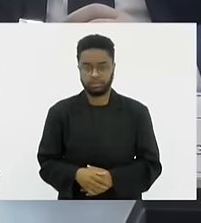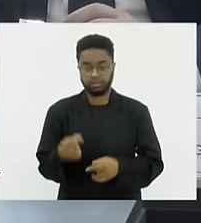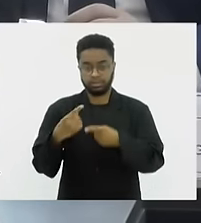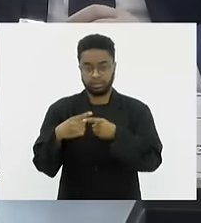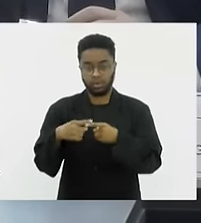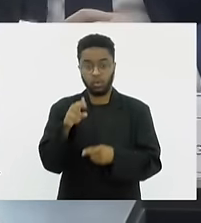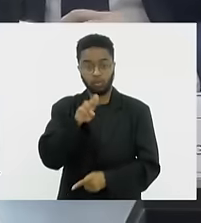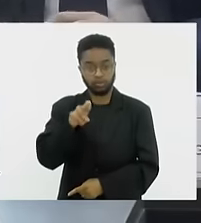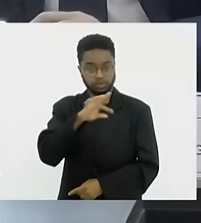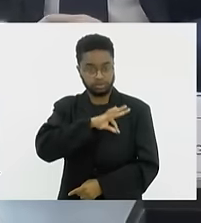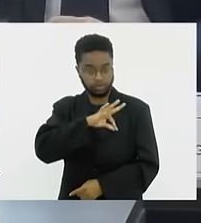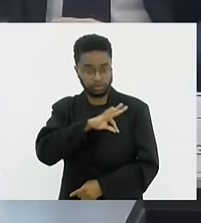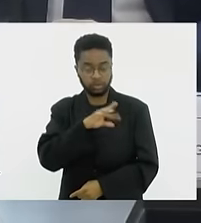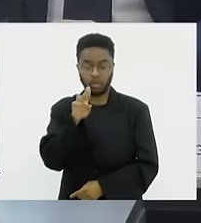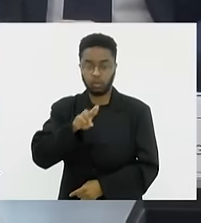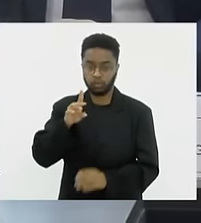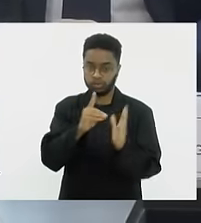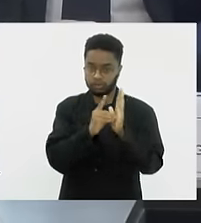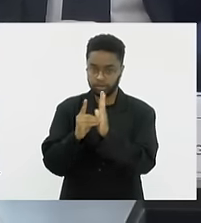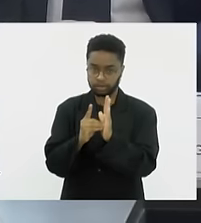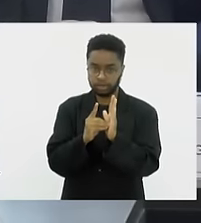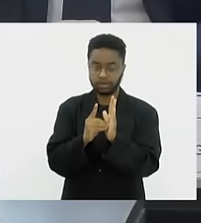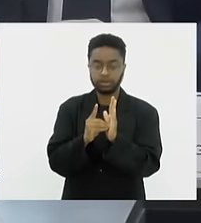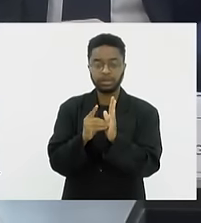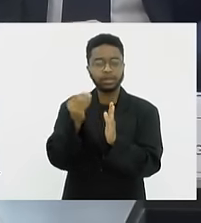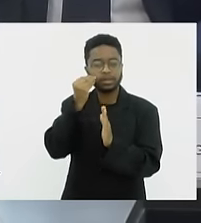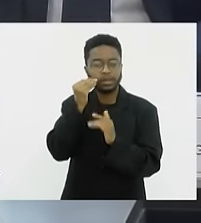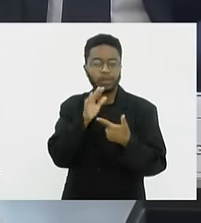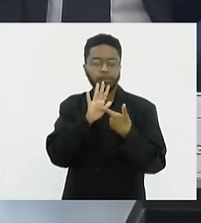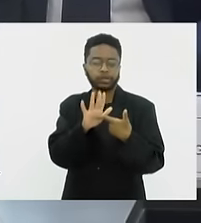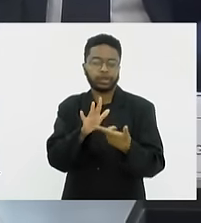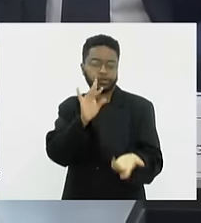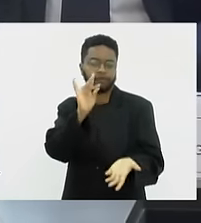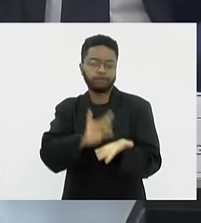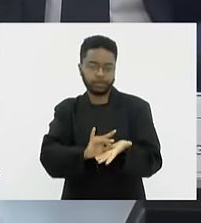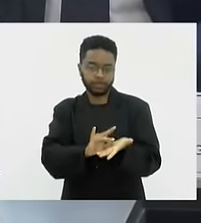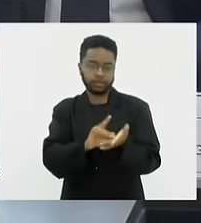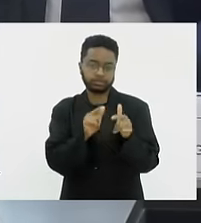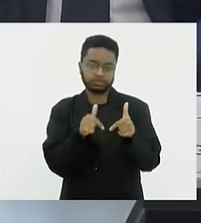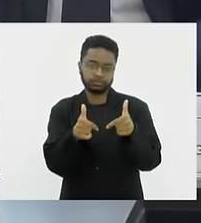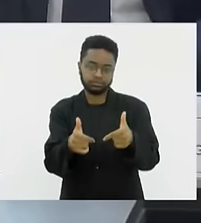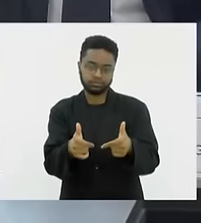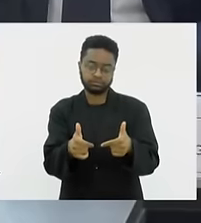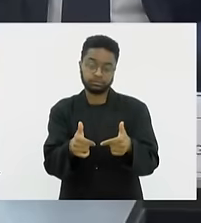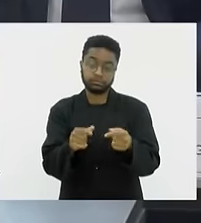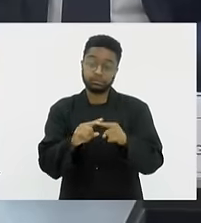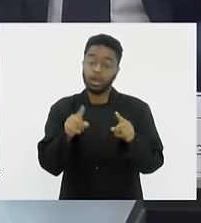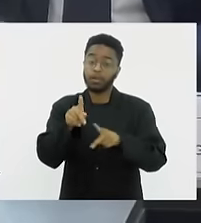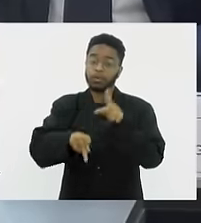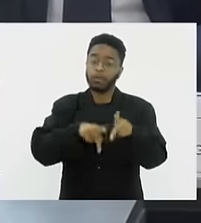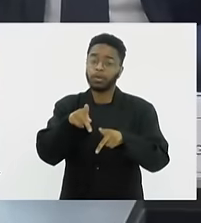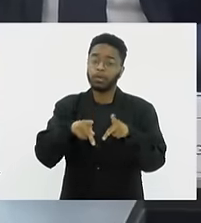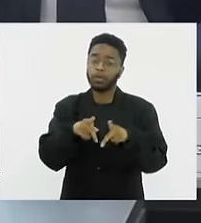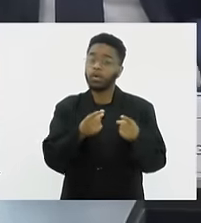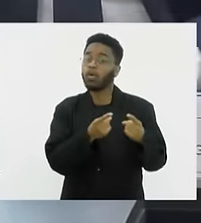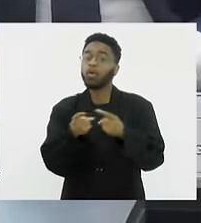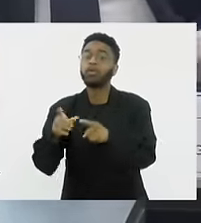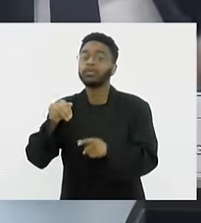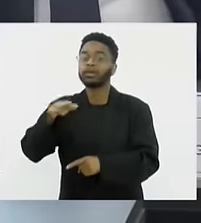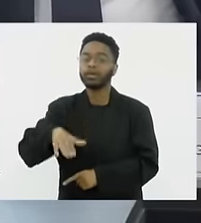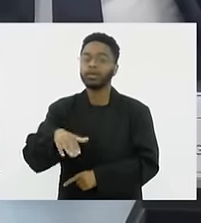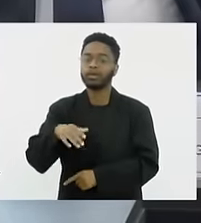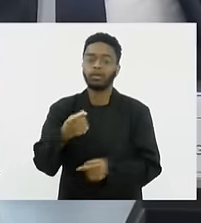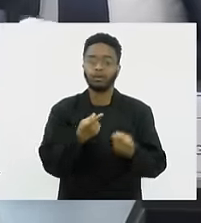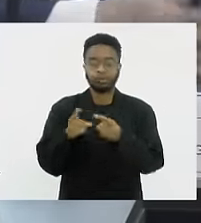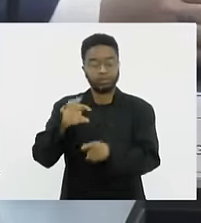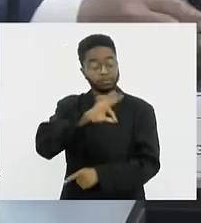PM, usa o Detran, para dar legitimidade a essas operações. Aí a população se revolta contra quem? Contra o